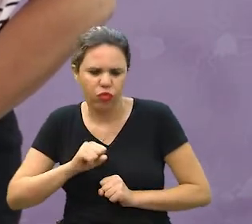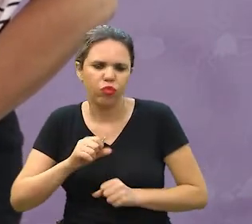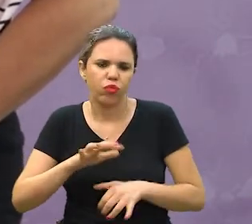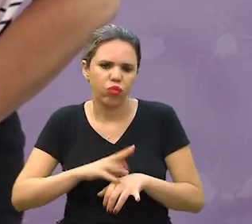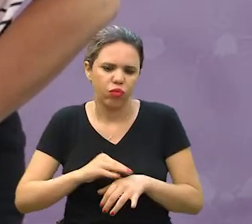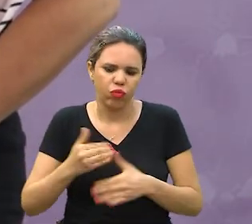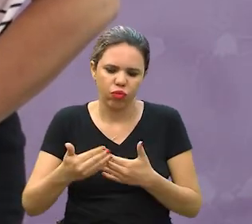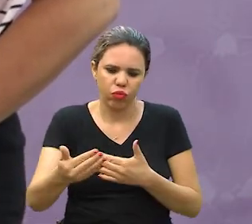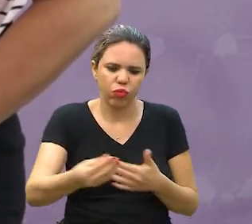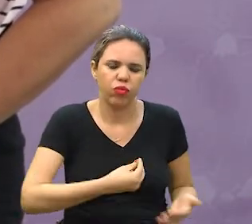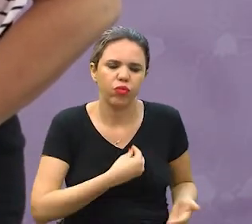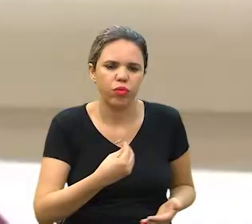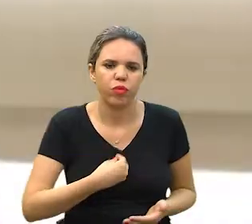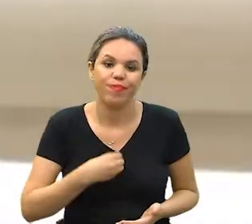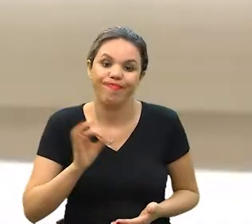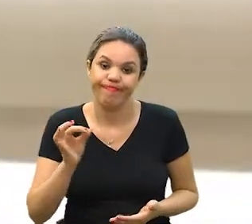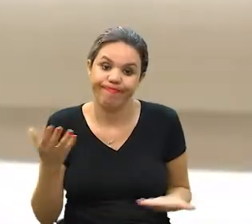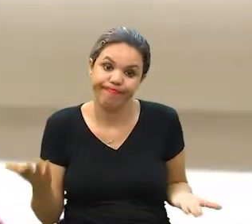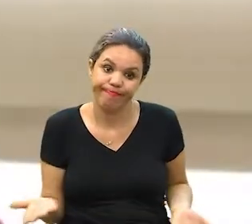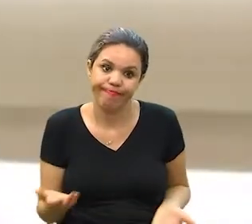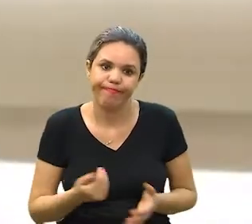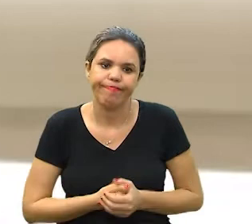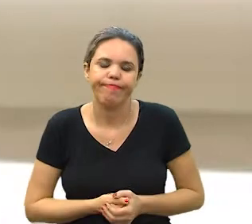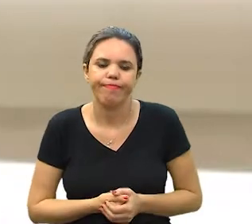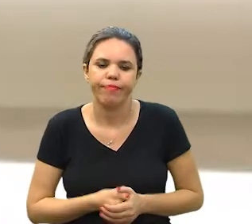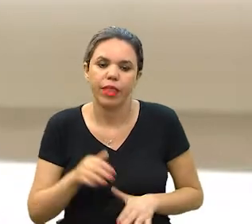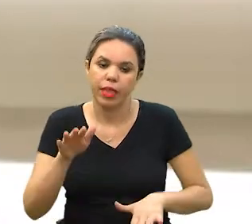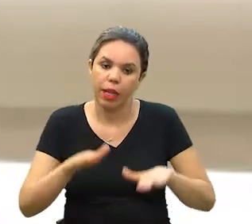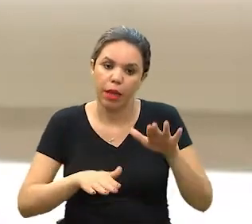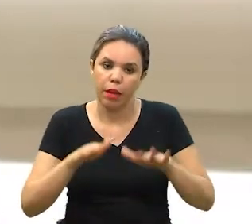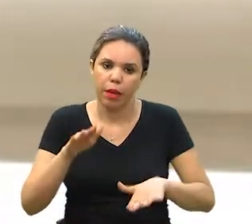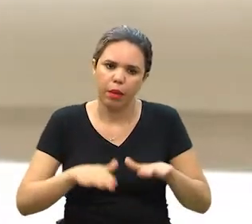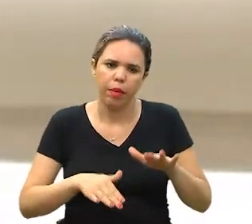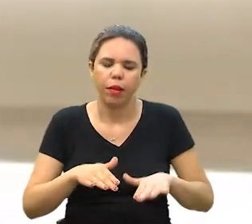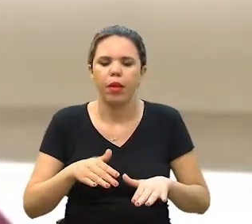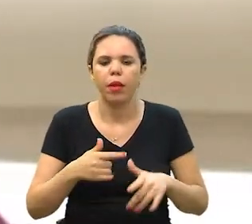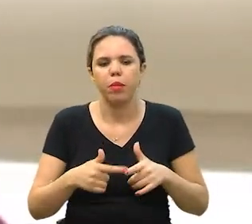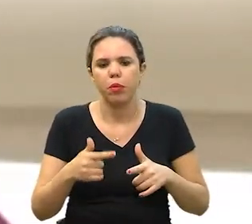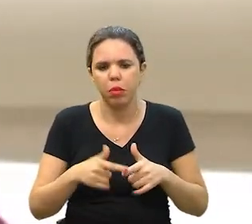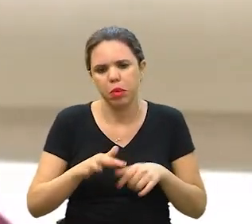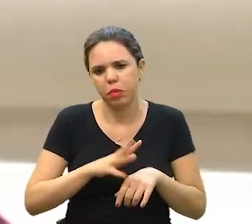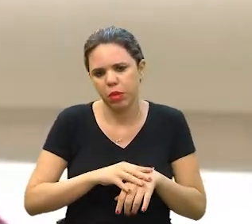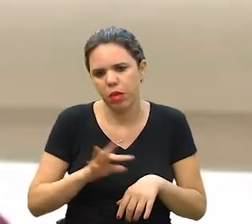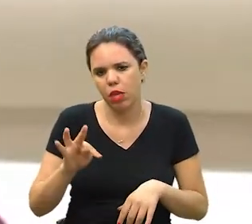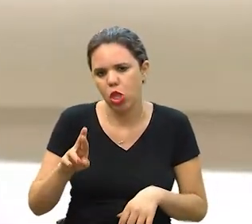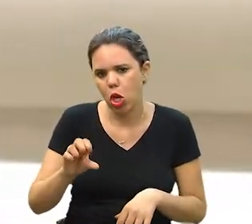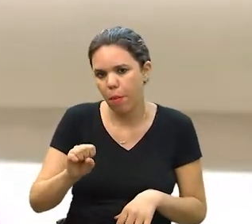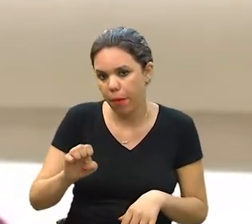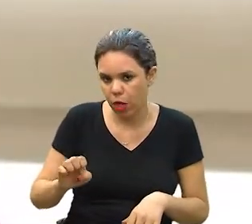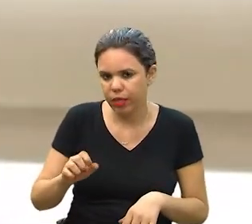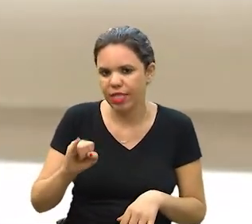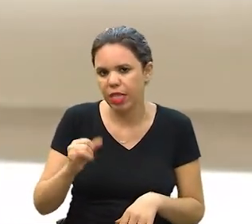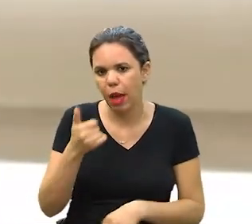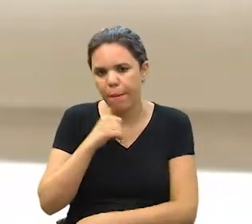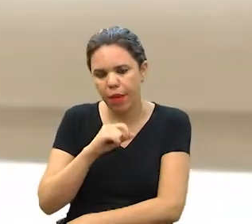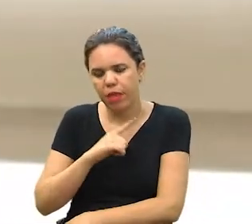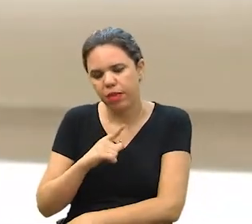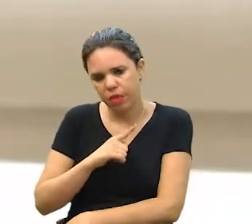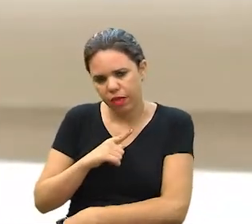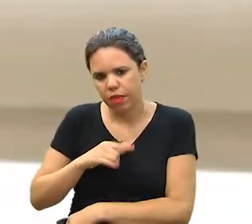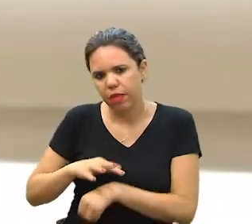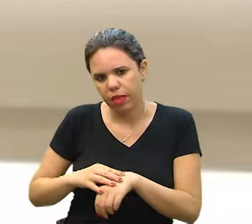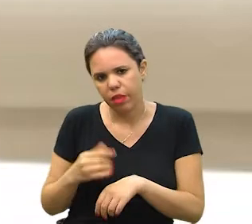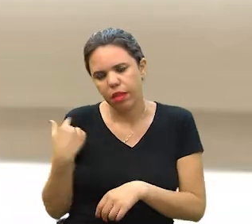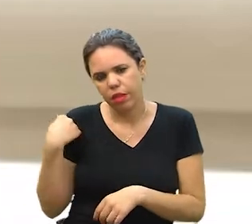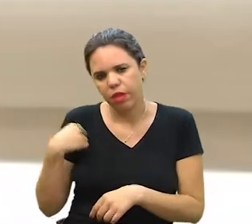desenvolver a doença ao longo da vida? Exato, exato, Vivi. Vai depender da causa da trombose. Mas se a mãe que teve